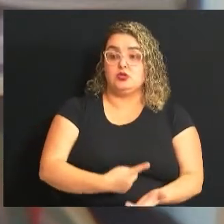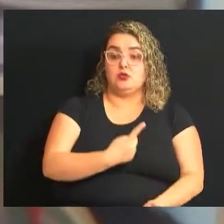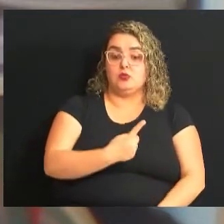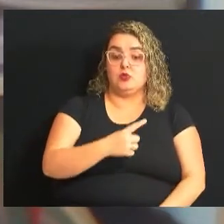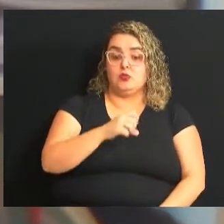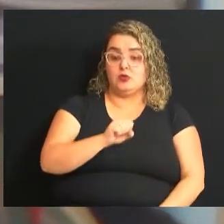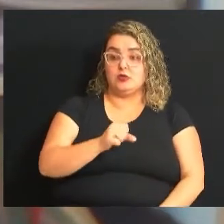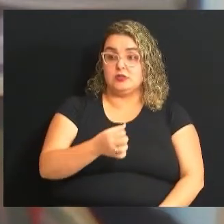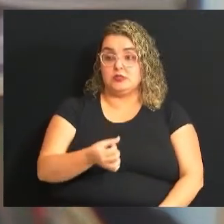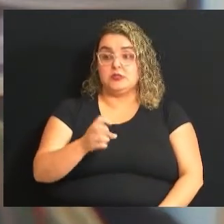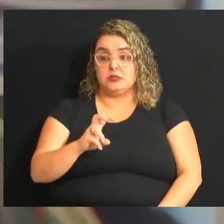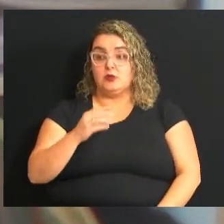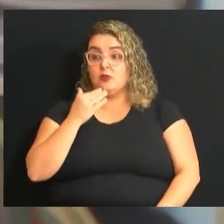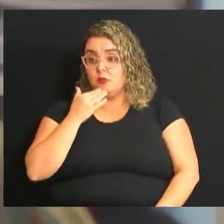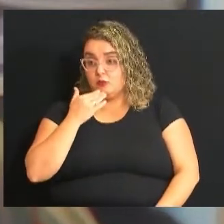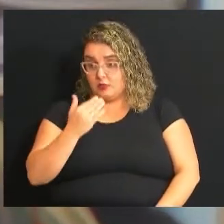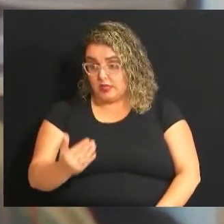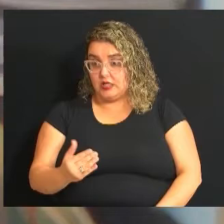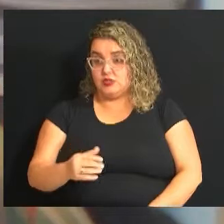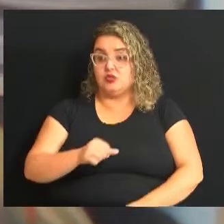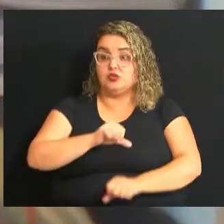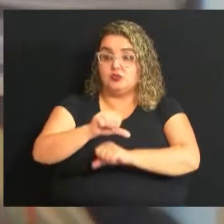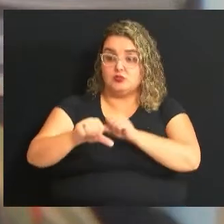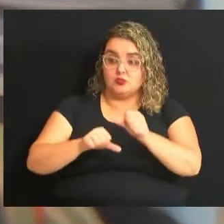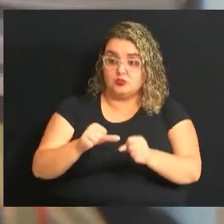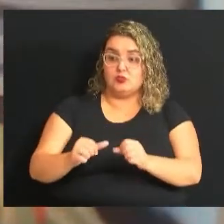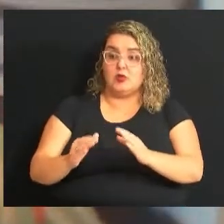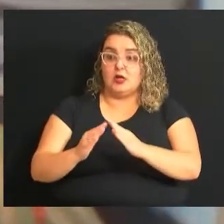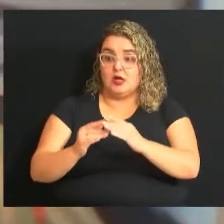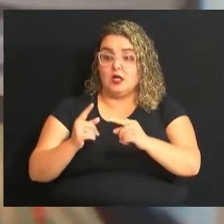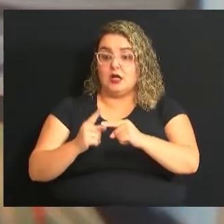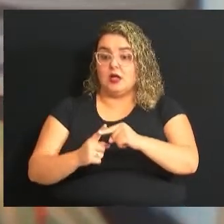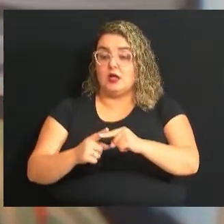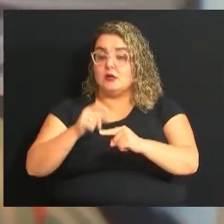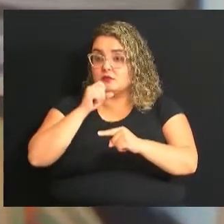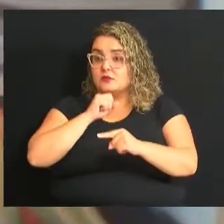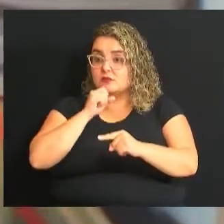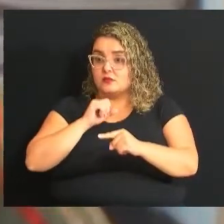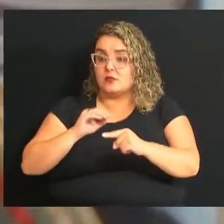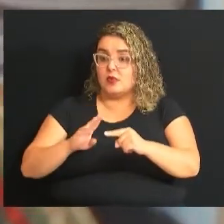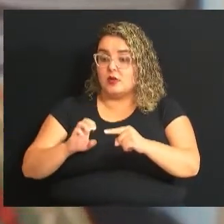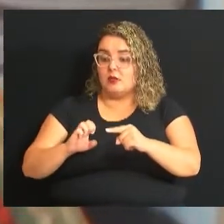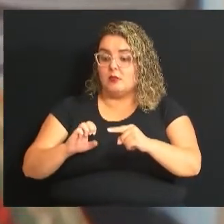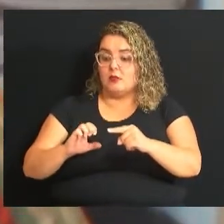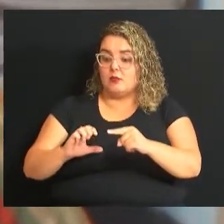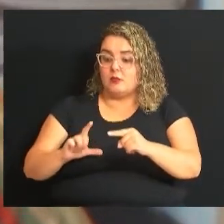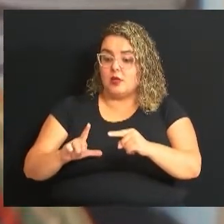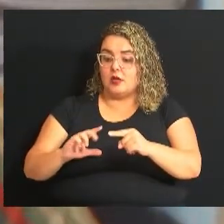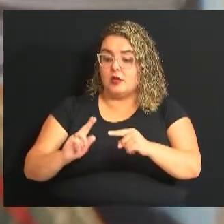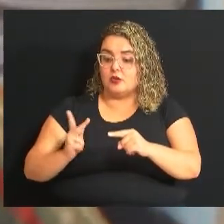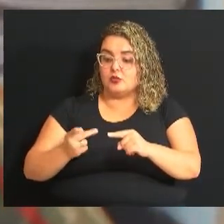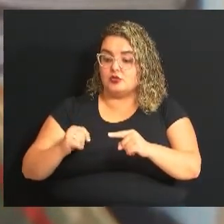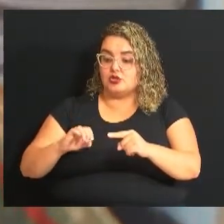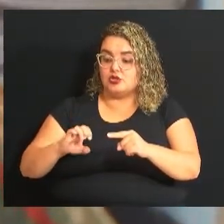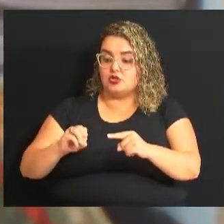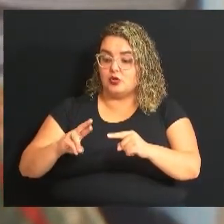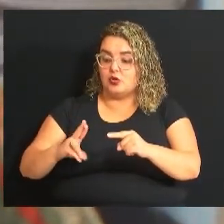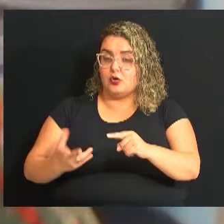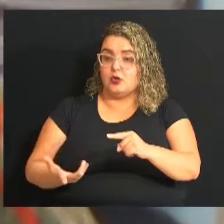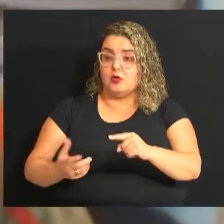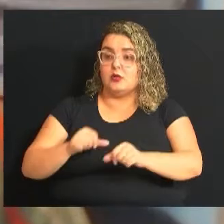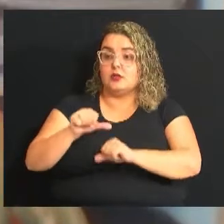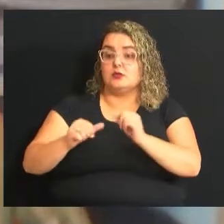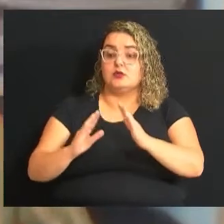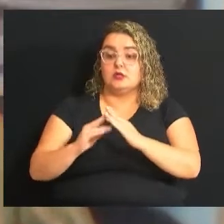né, quando ele pede para transformar a antiga capela Melchior na capela de São Benedito. Logo depois,